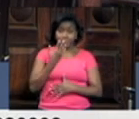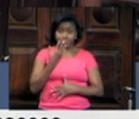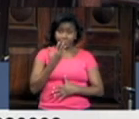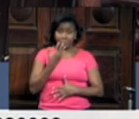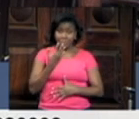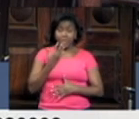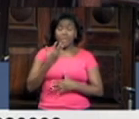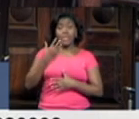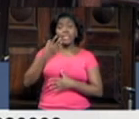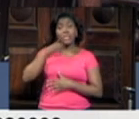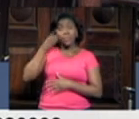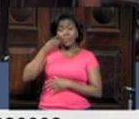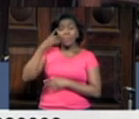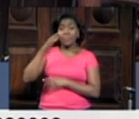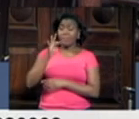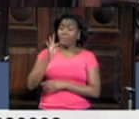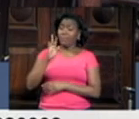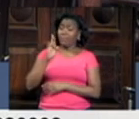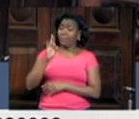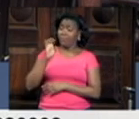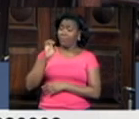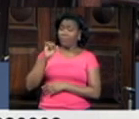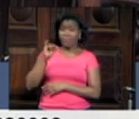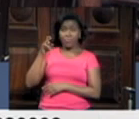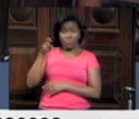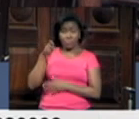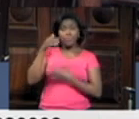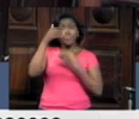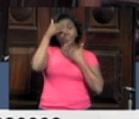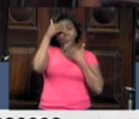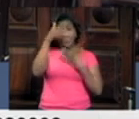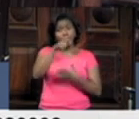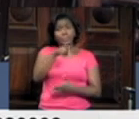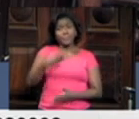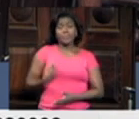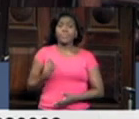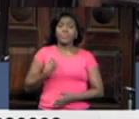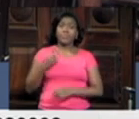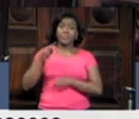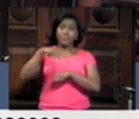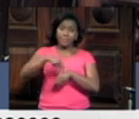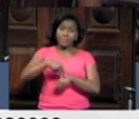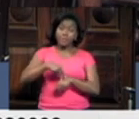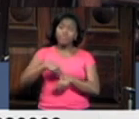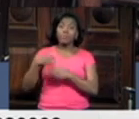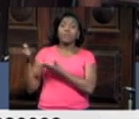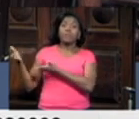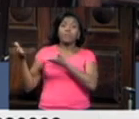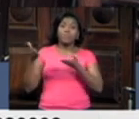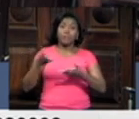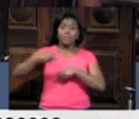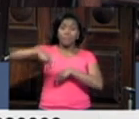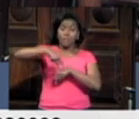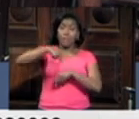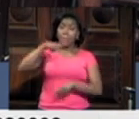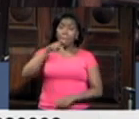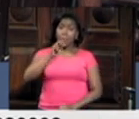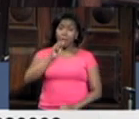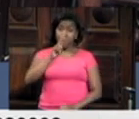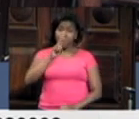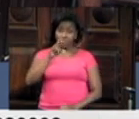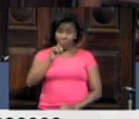do deputado Marcelo Freixo. Então, muito obrigado a vocês pela presença. Deputado Paulo Ramos,